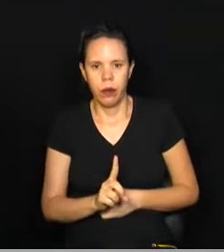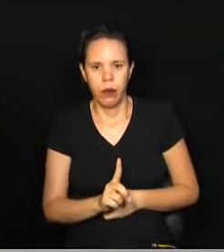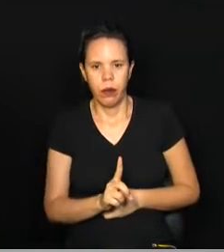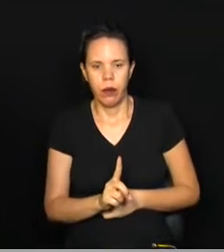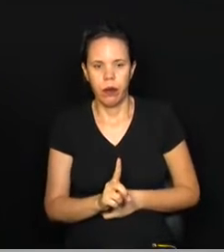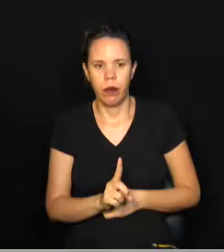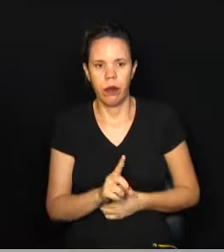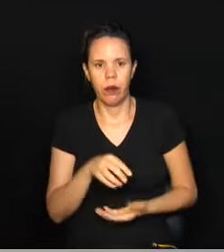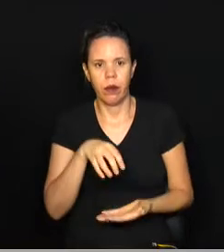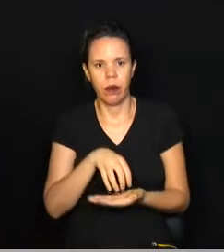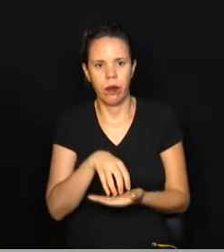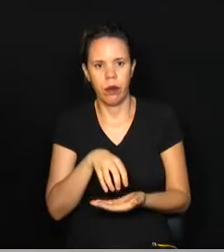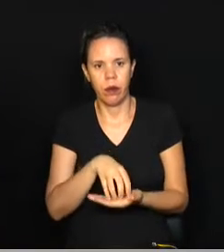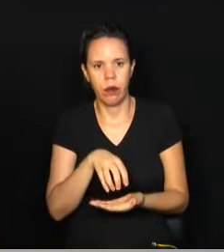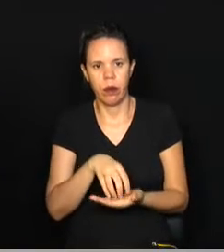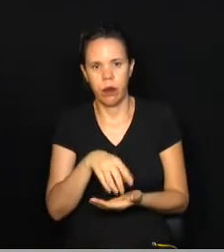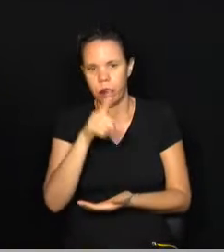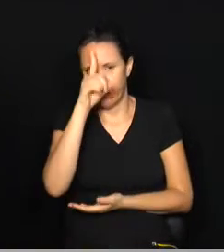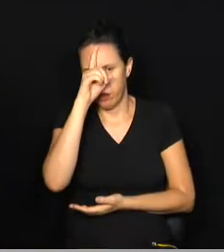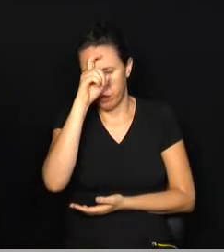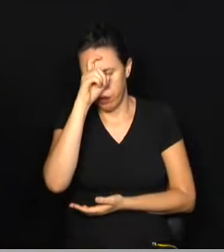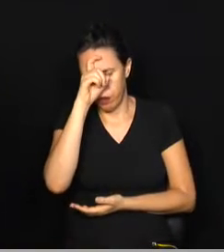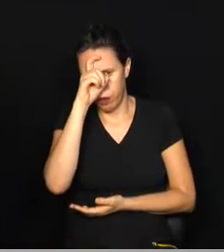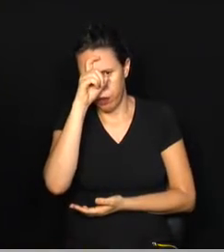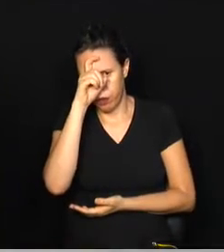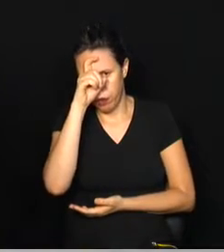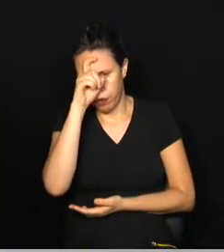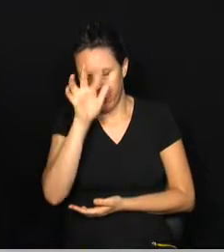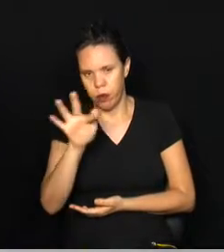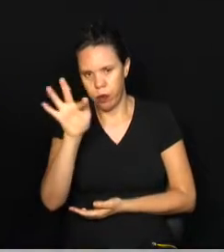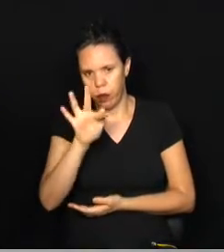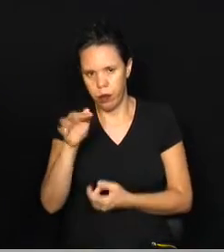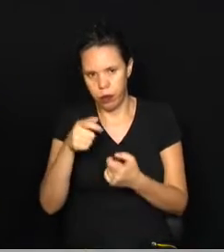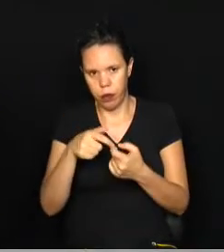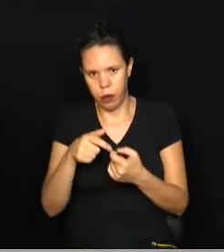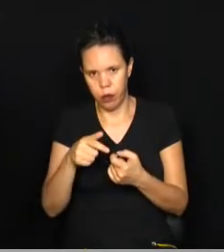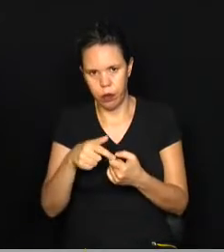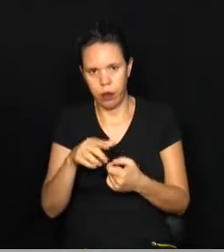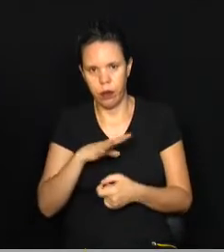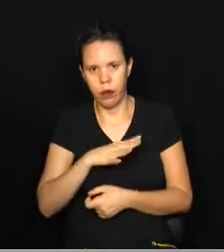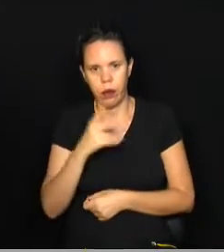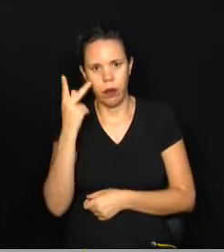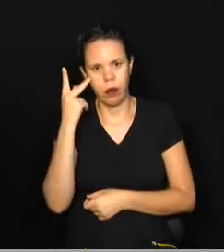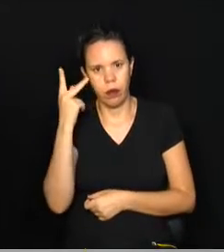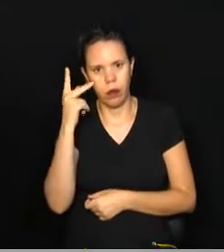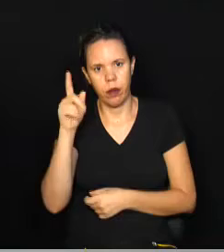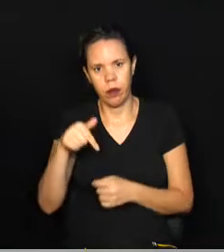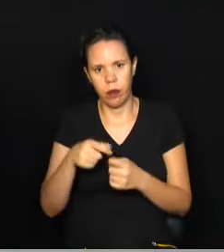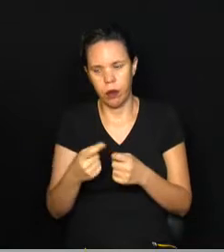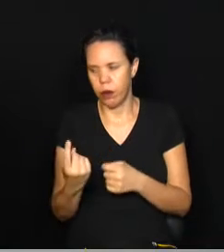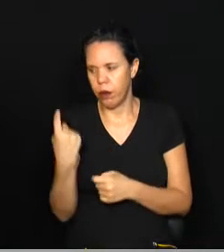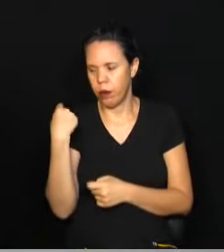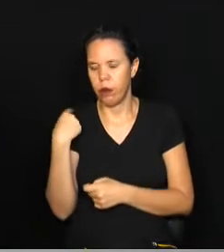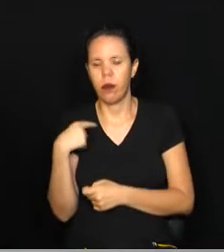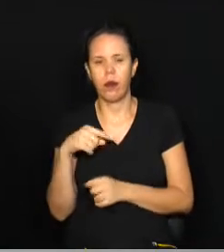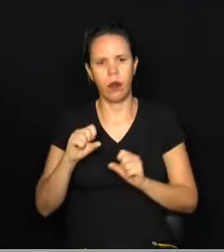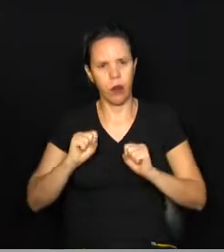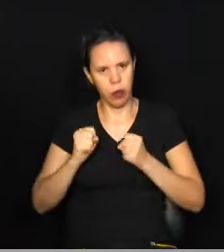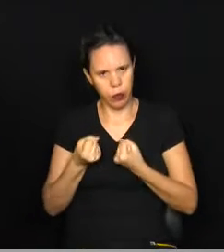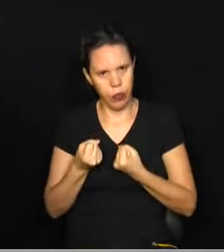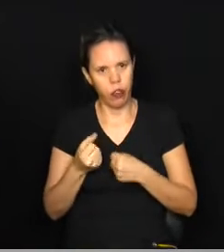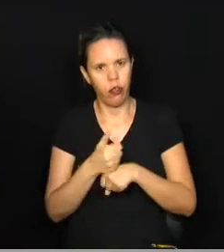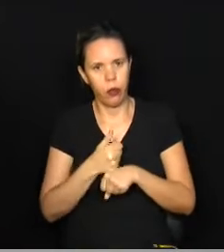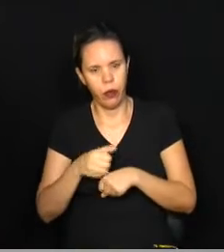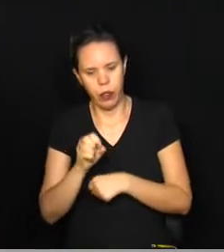de Saúde, fundador da Faculdade de Medicina de São Paulo. Então, ele era médico e já defendia a optometria.